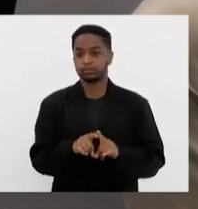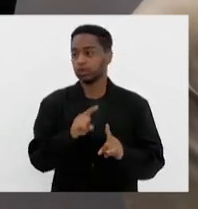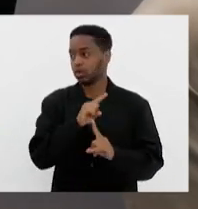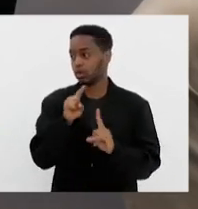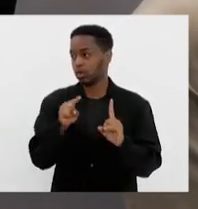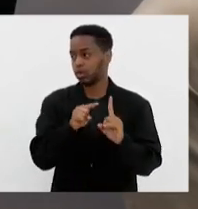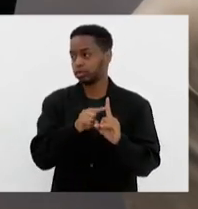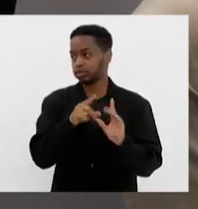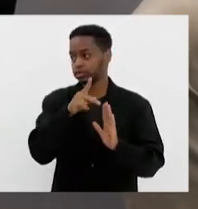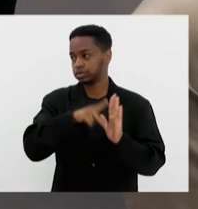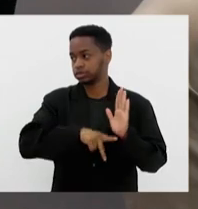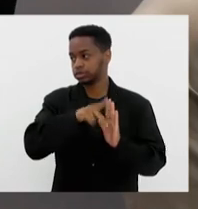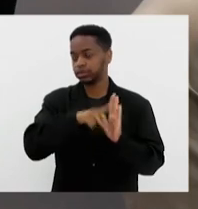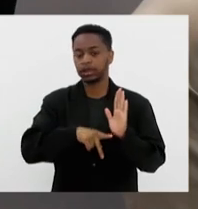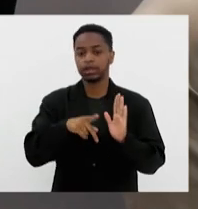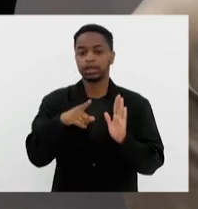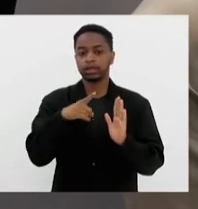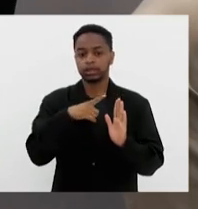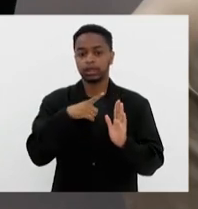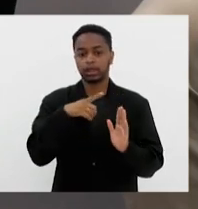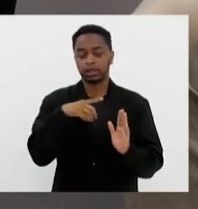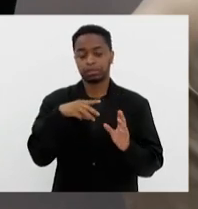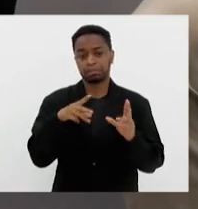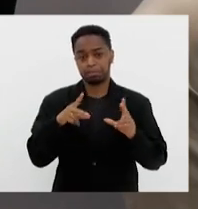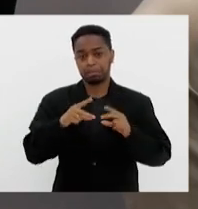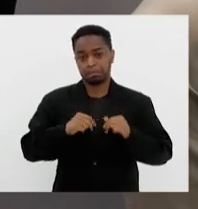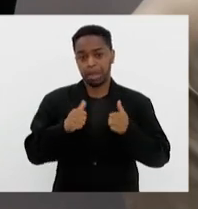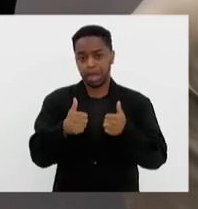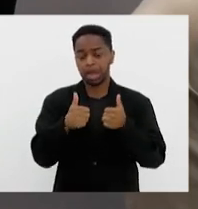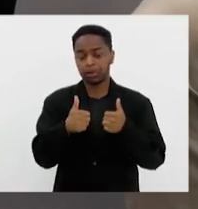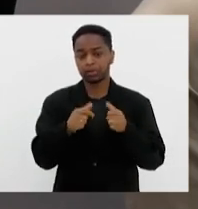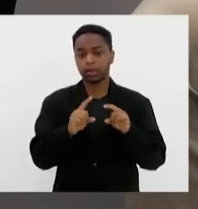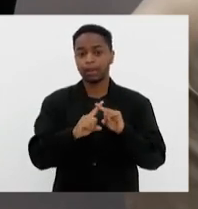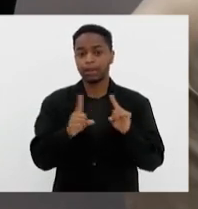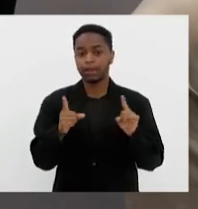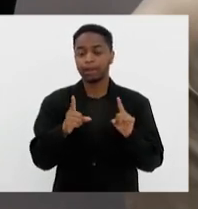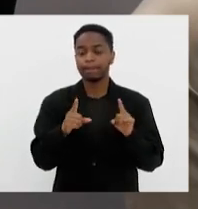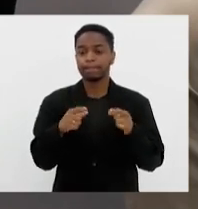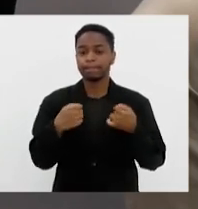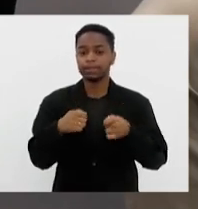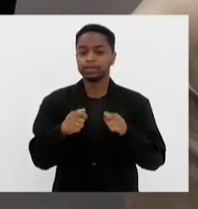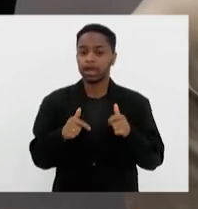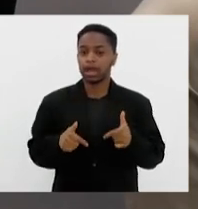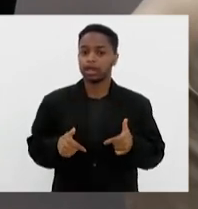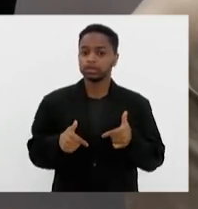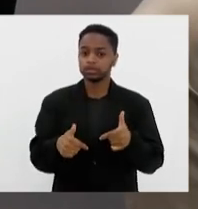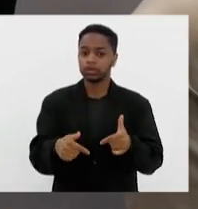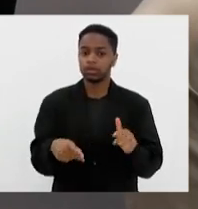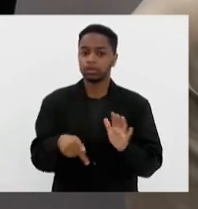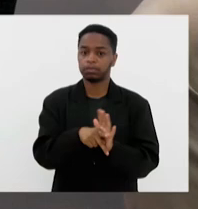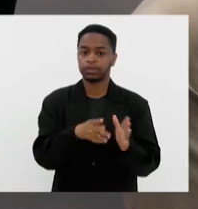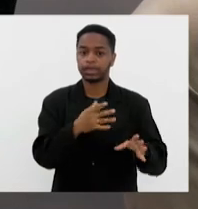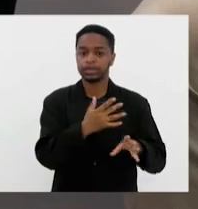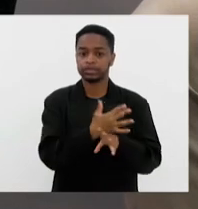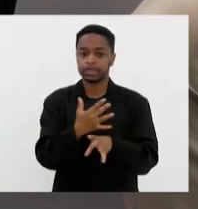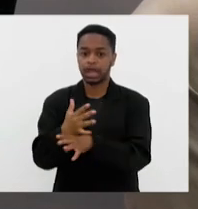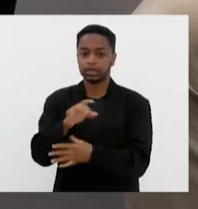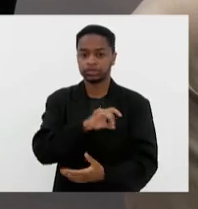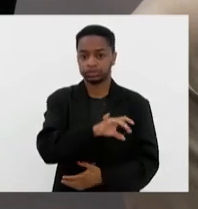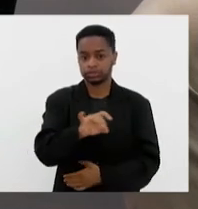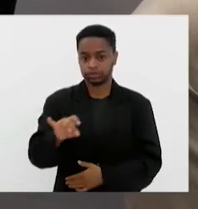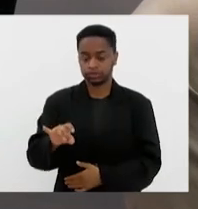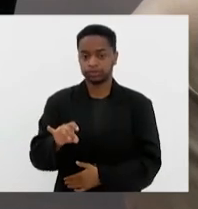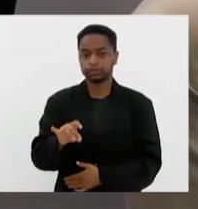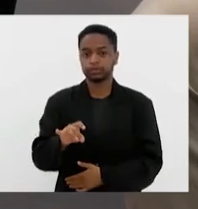esse projeto tem mérito, mas tem que ser uma ação dos municípios em relação a